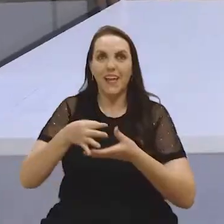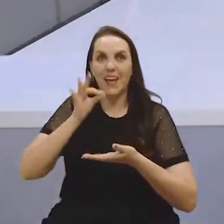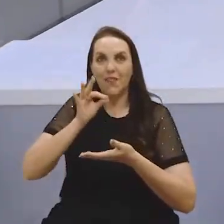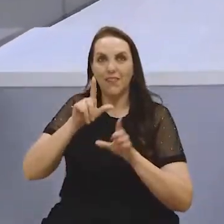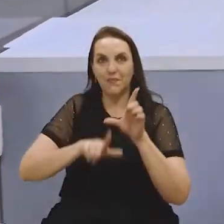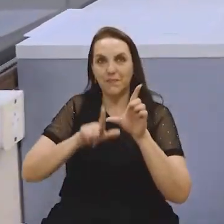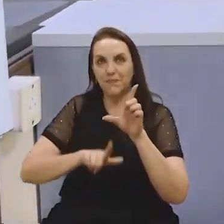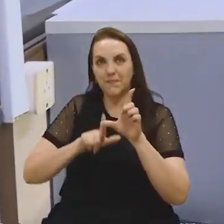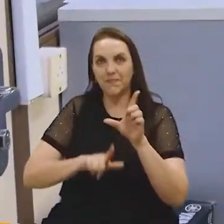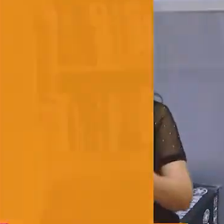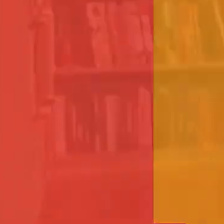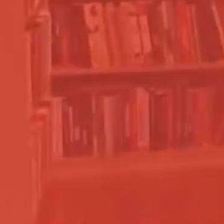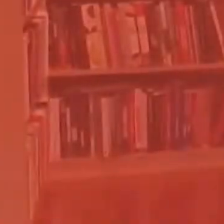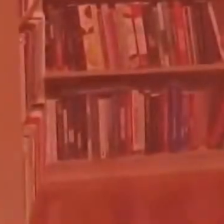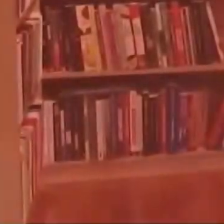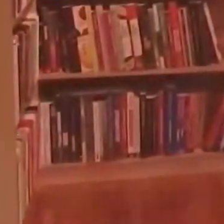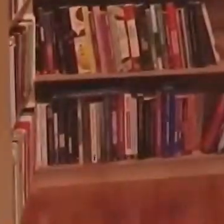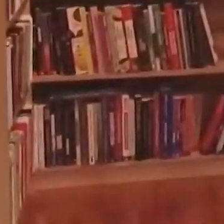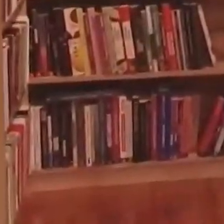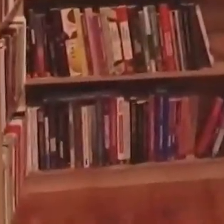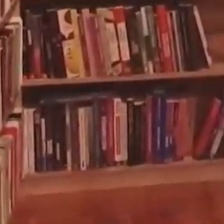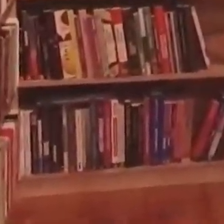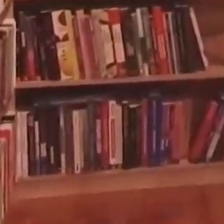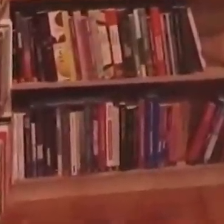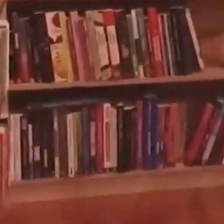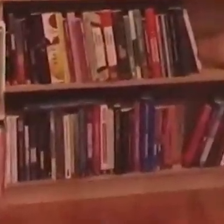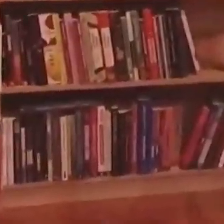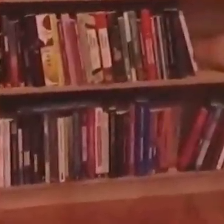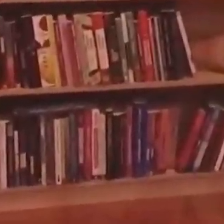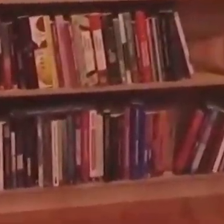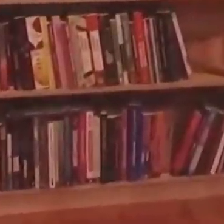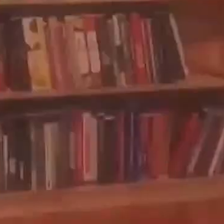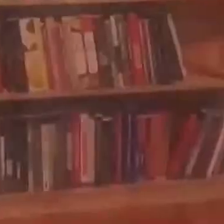Você confere agora Café com Letras.